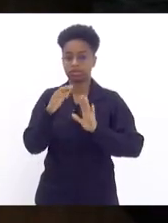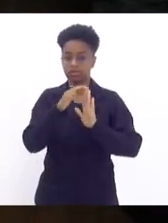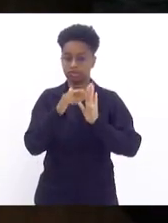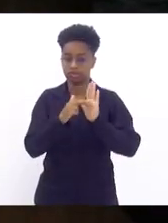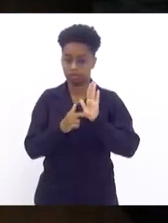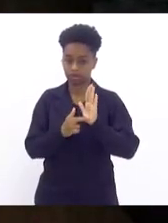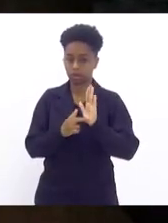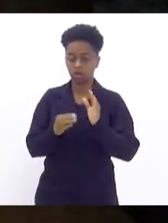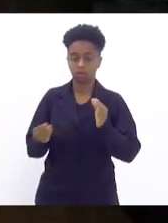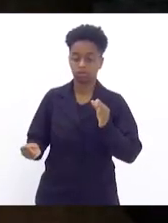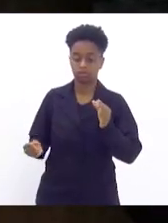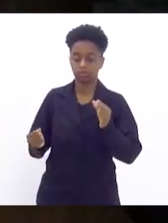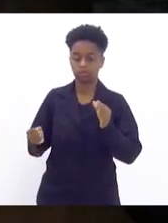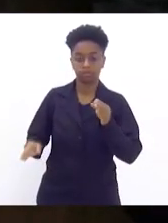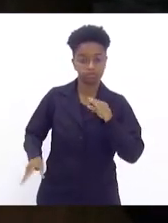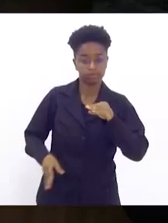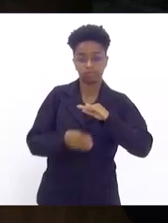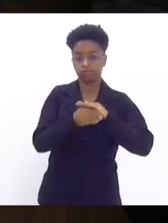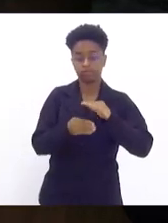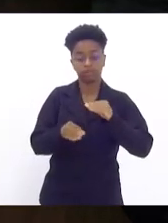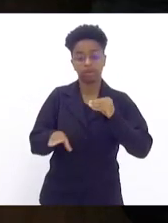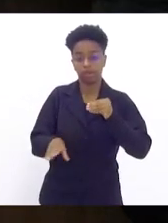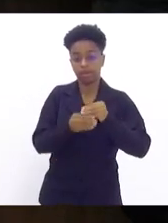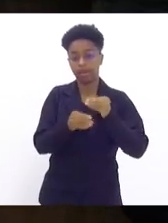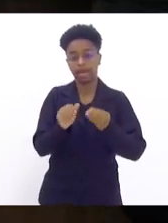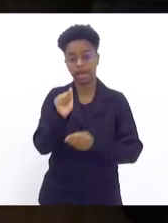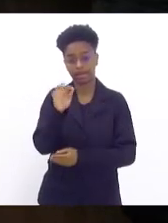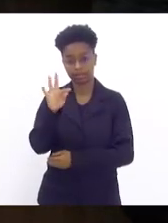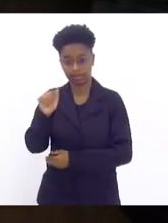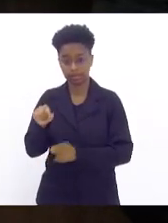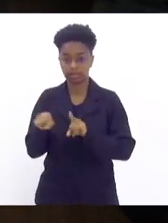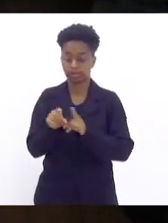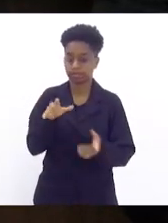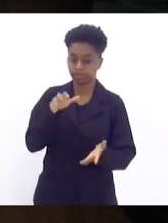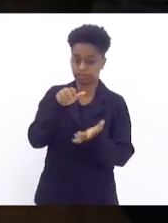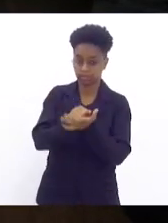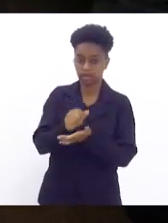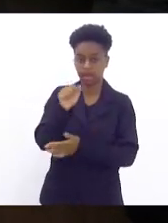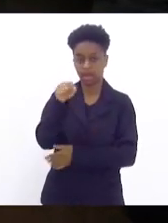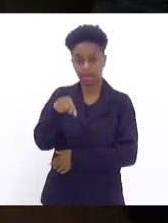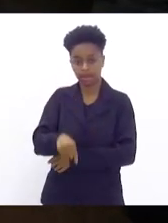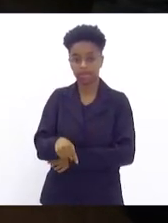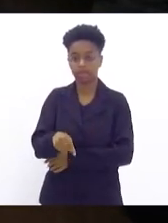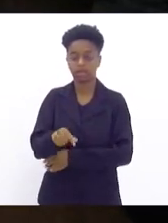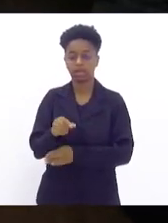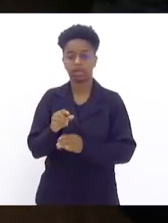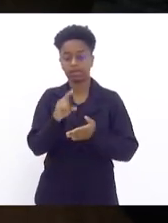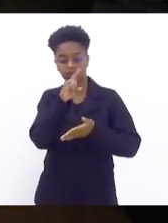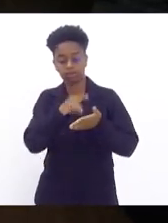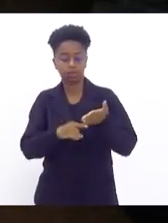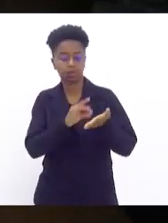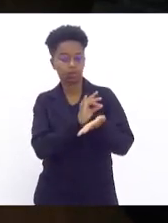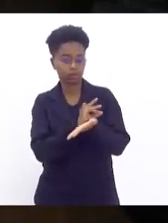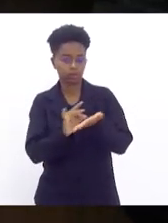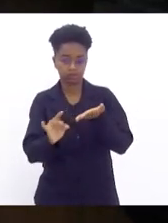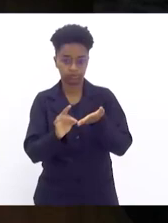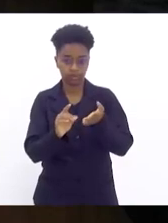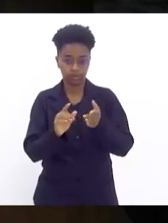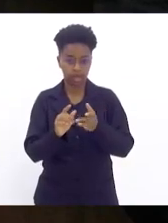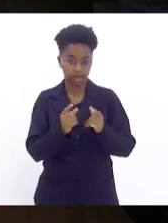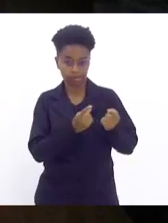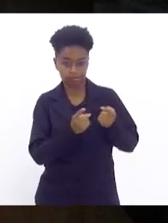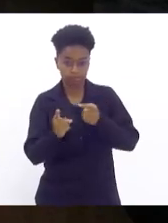consignado em ata e feito constar nos análise dessa casa de leis Moção de repúdio ao Presidente da República